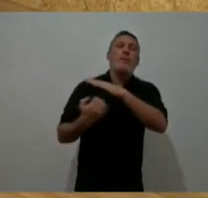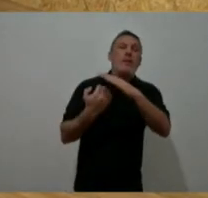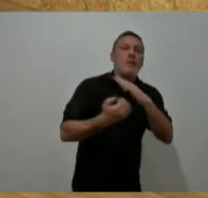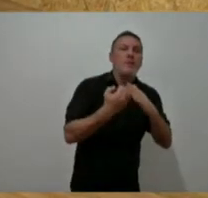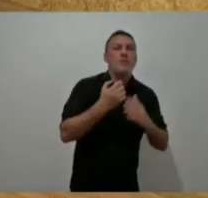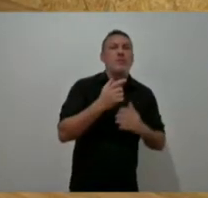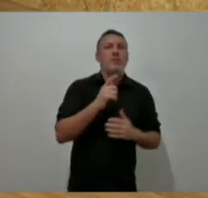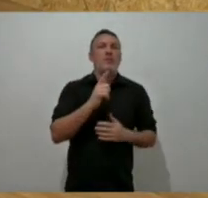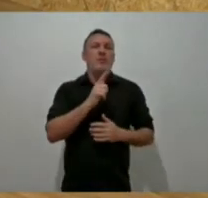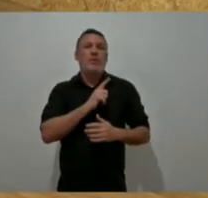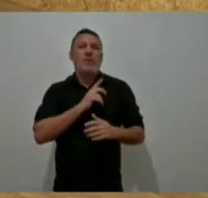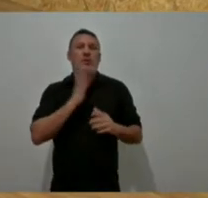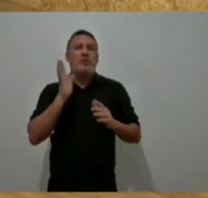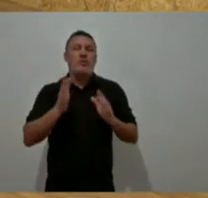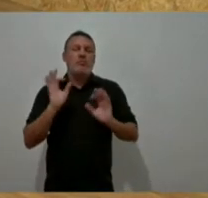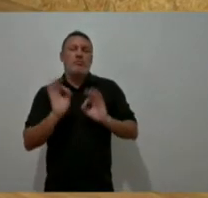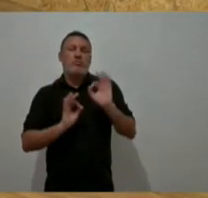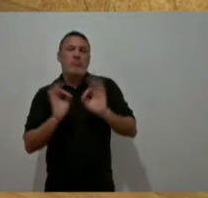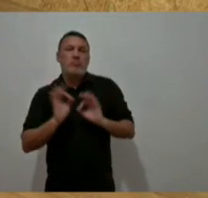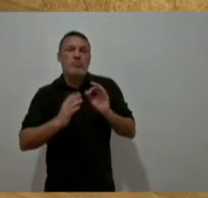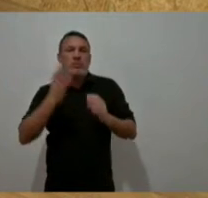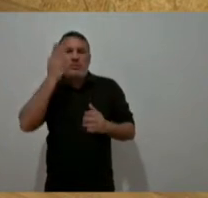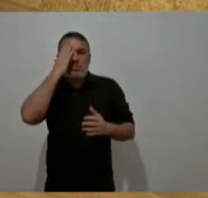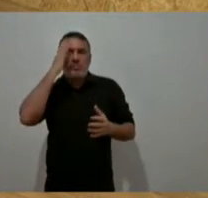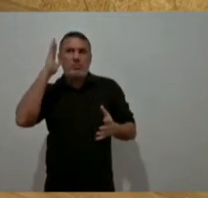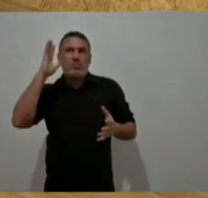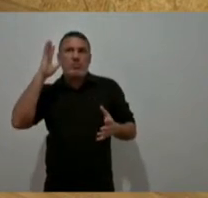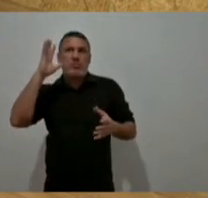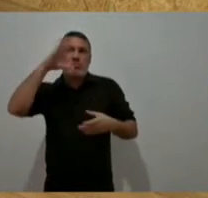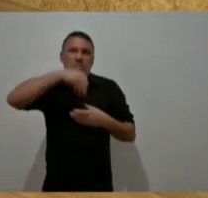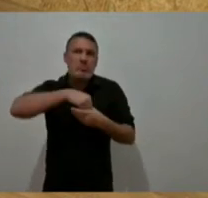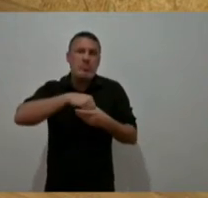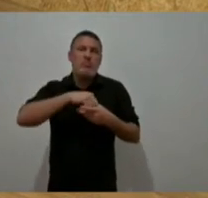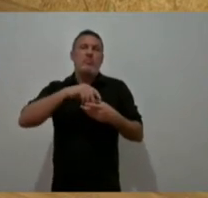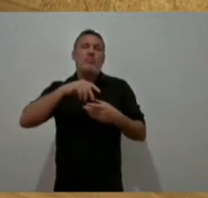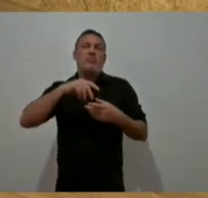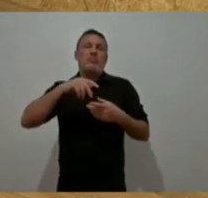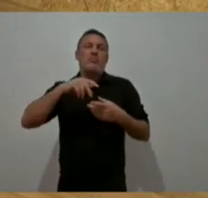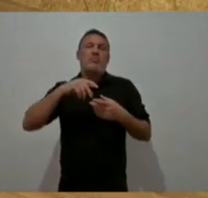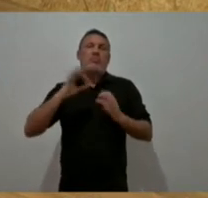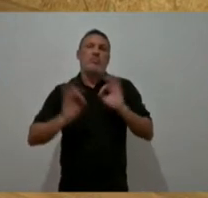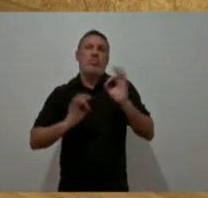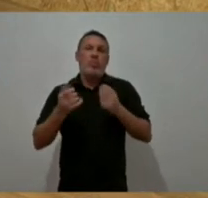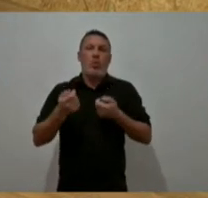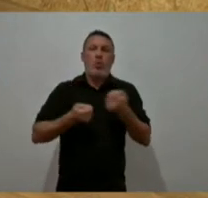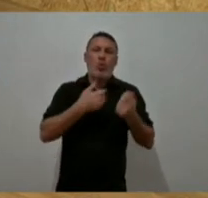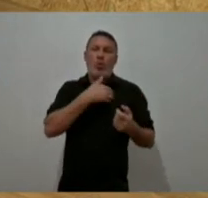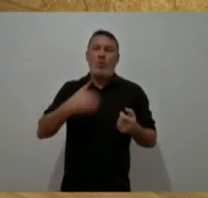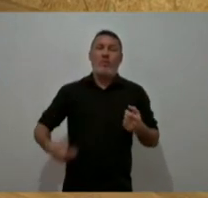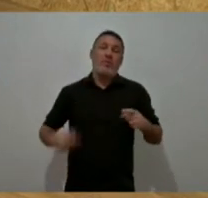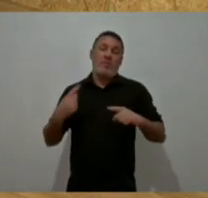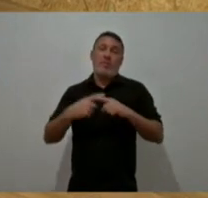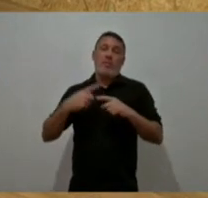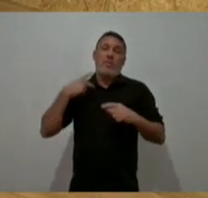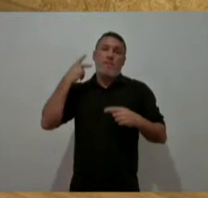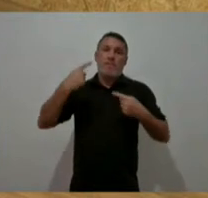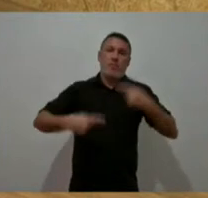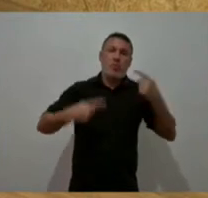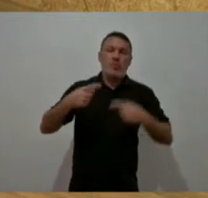do ponto de vista de governança para esse cenário político atual, com o presidente Bolsonaro, enfim.